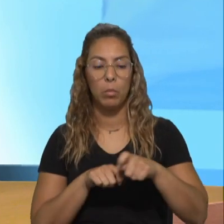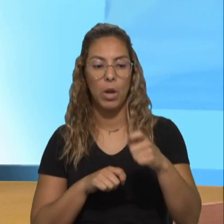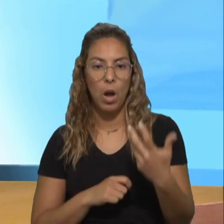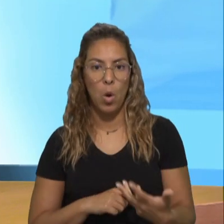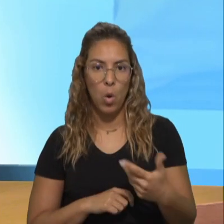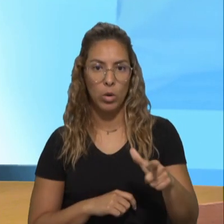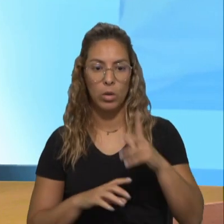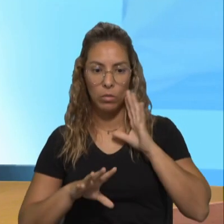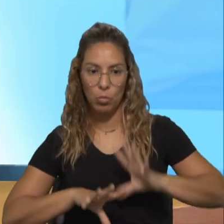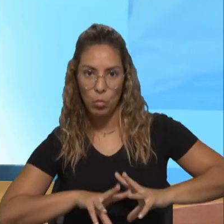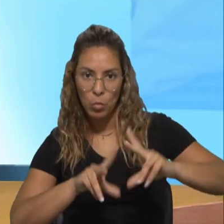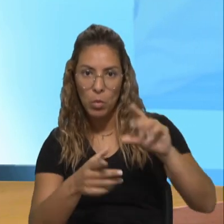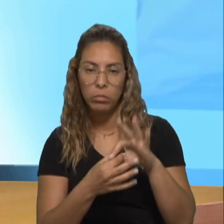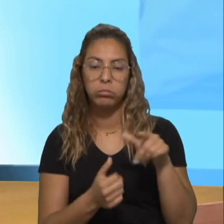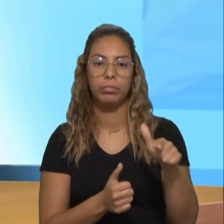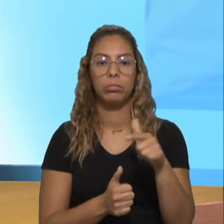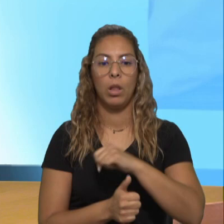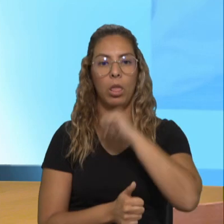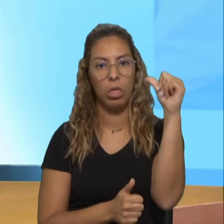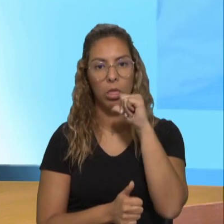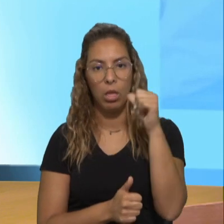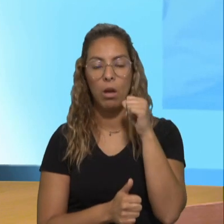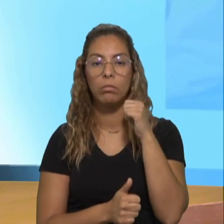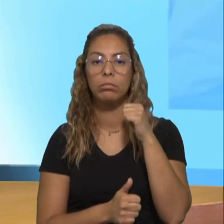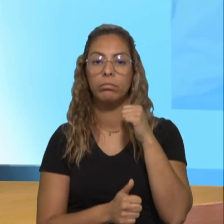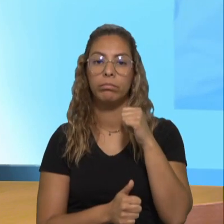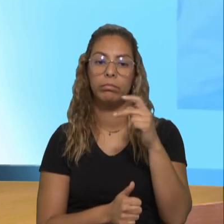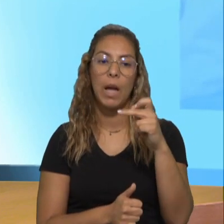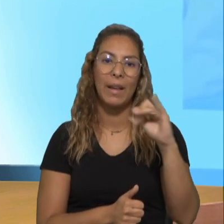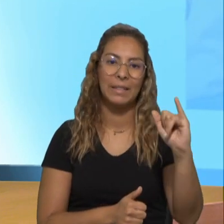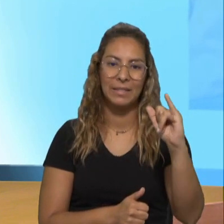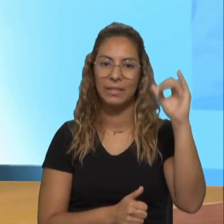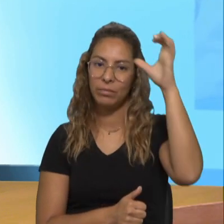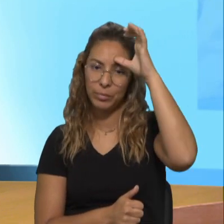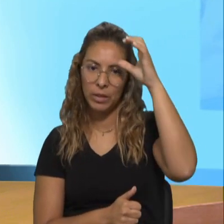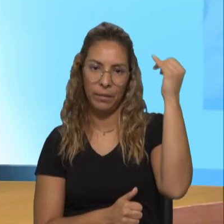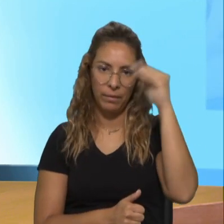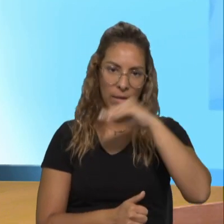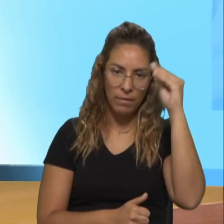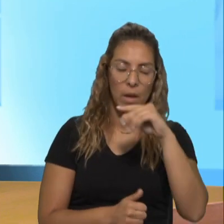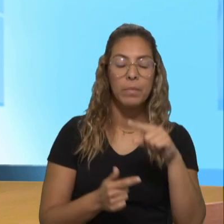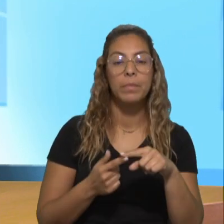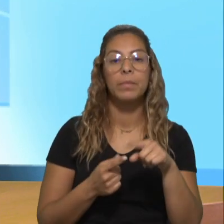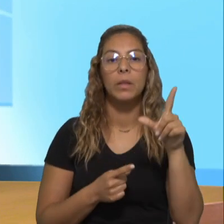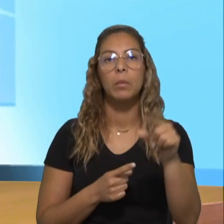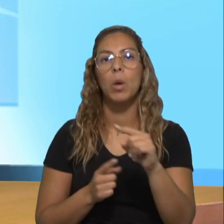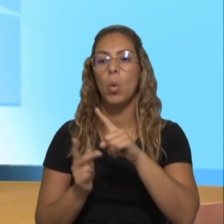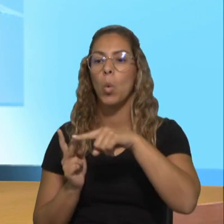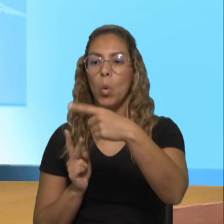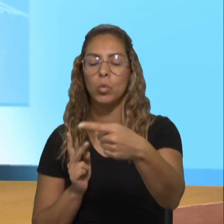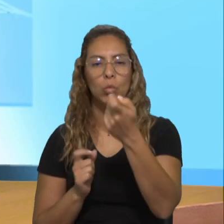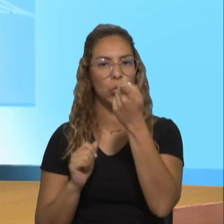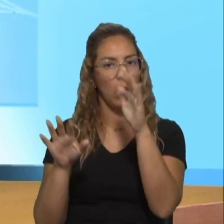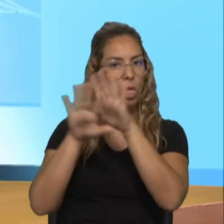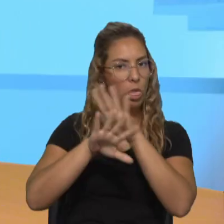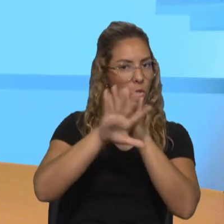o crescimento súbito da inteligência artificial e de outras ferramentas que às vezes nos tapam um